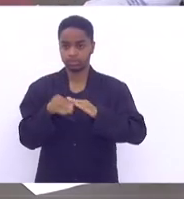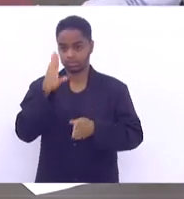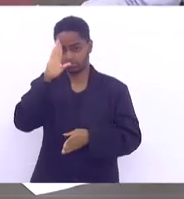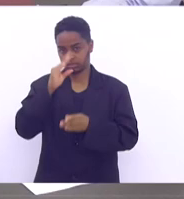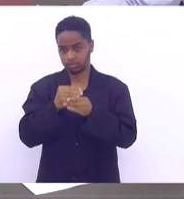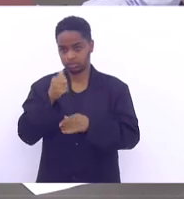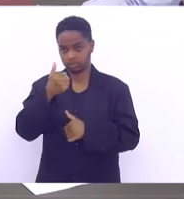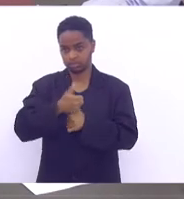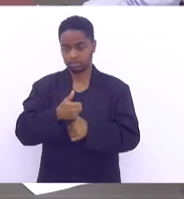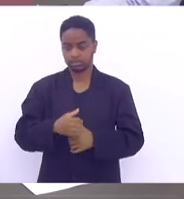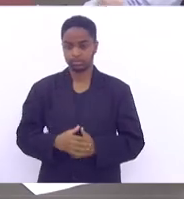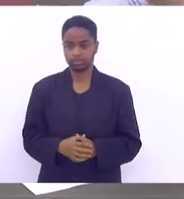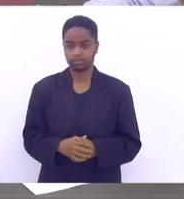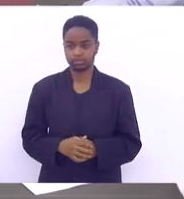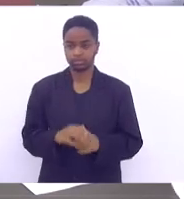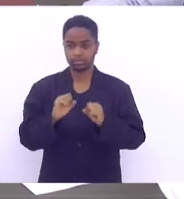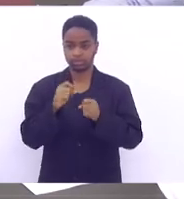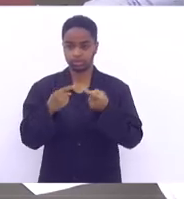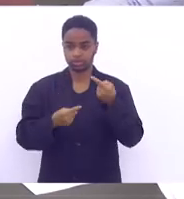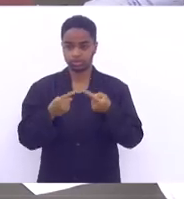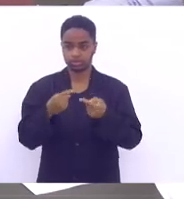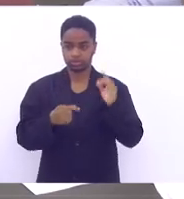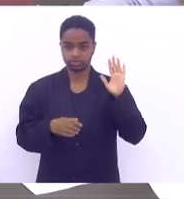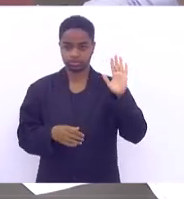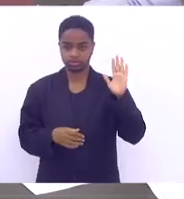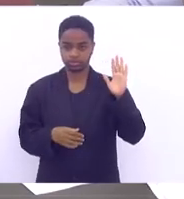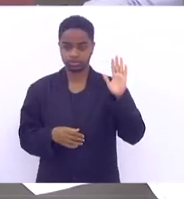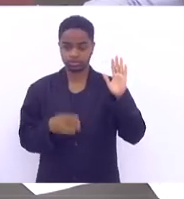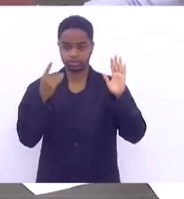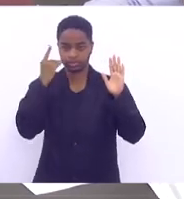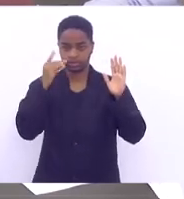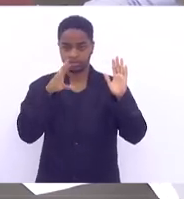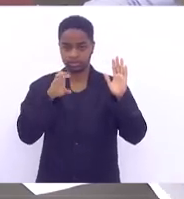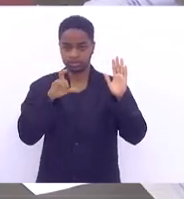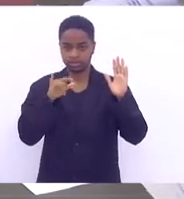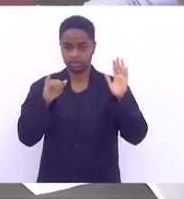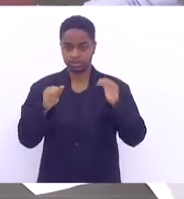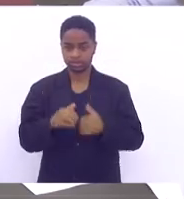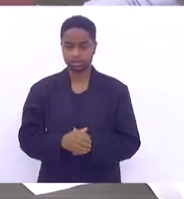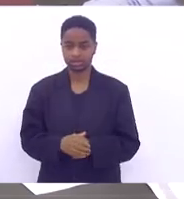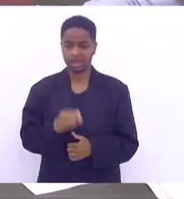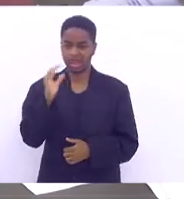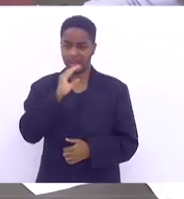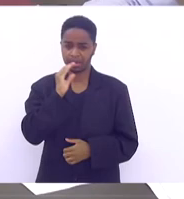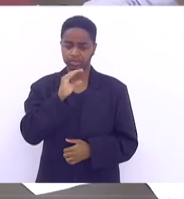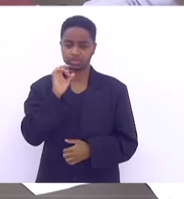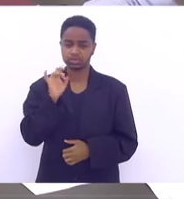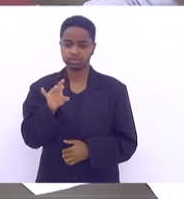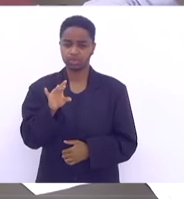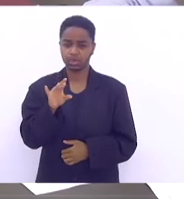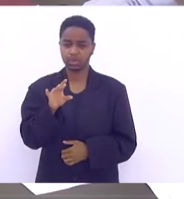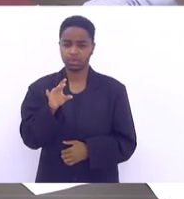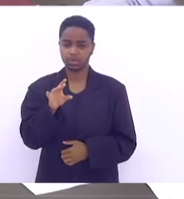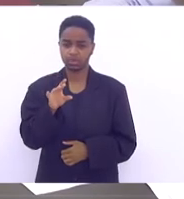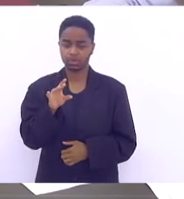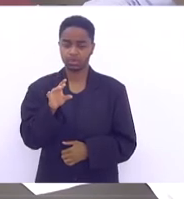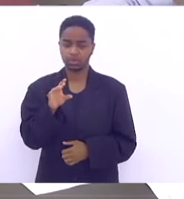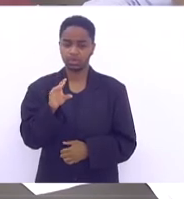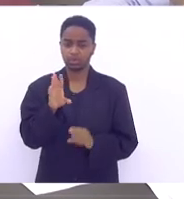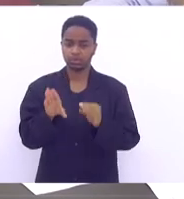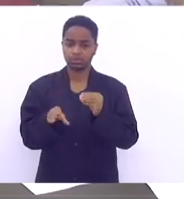por substitutivo. Em discussão. Presidente. Para discutir, deputada Célia Jordão. Não, é muito rapidamente, é só uma observação aqui para